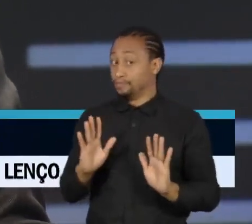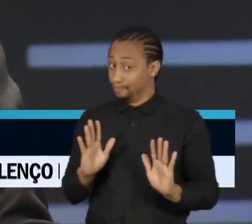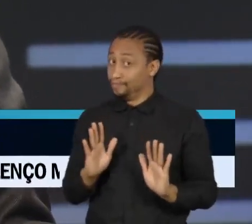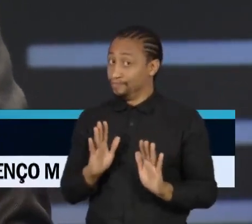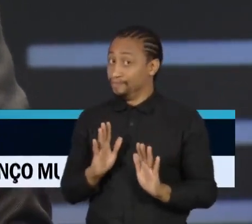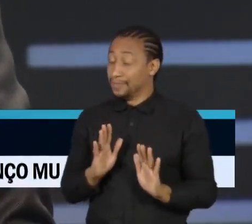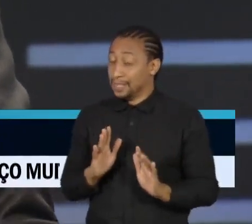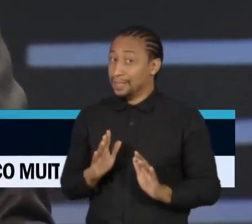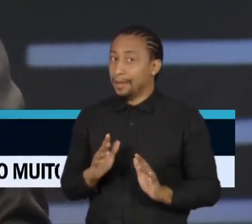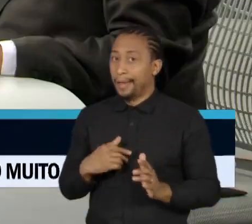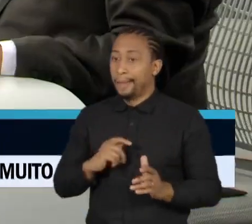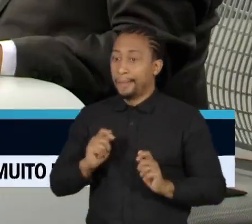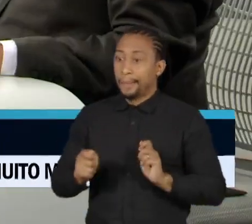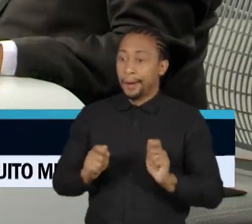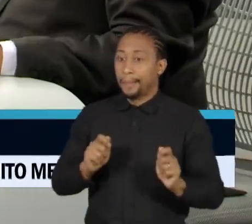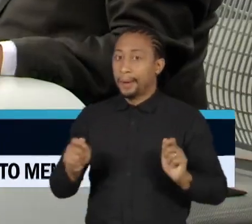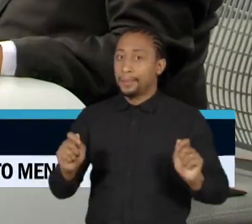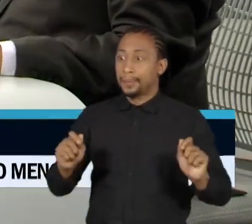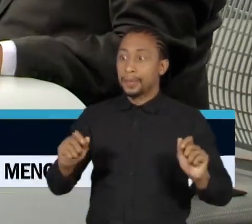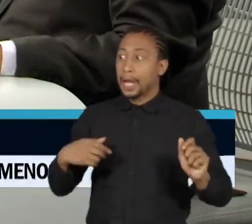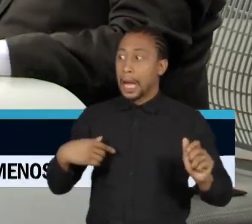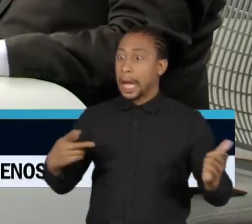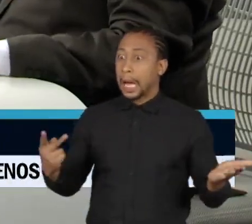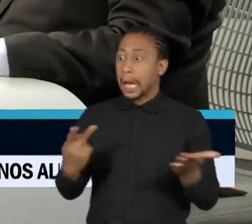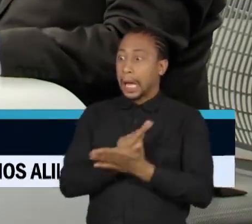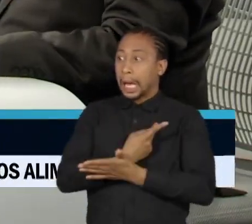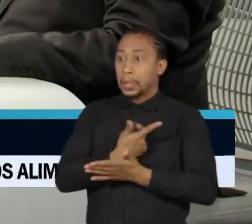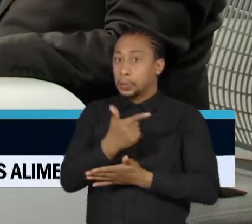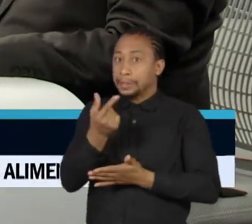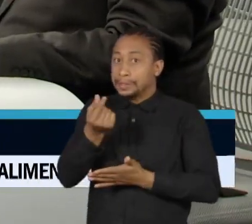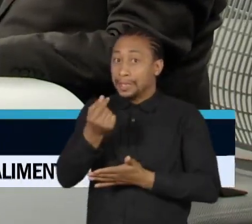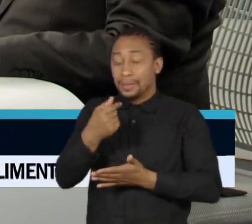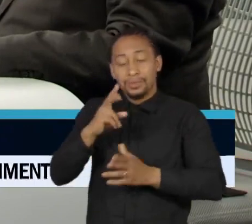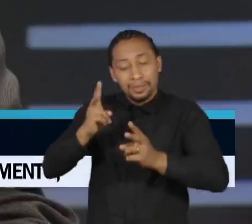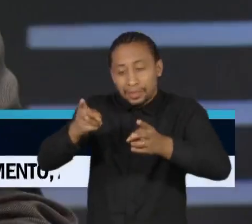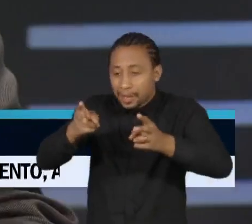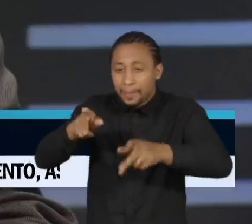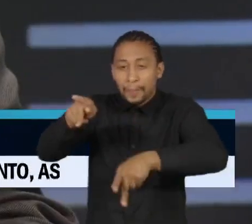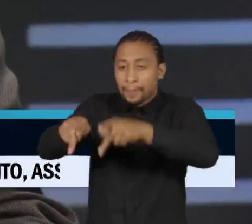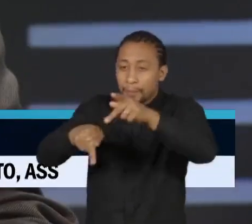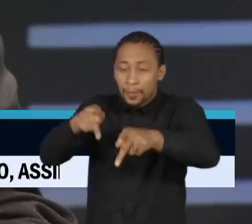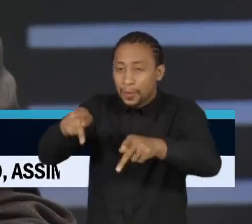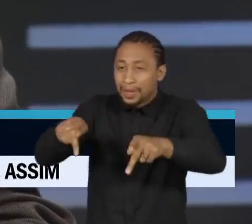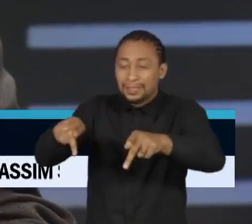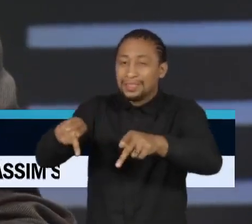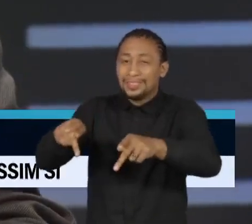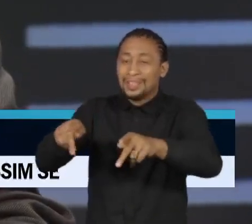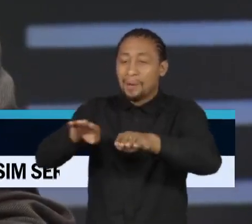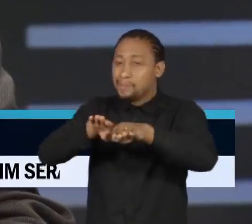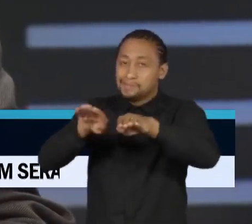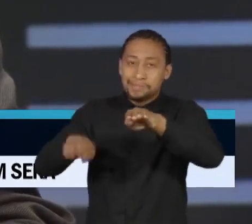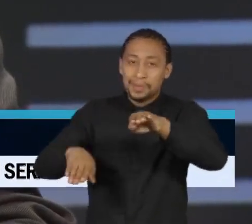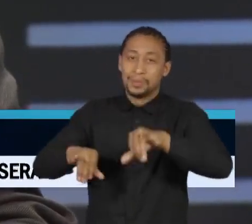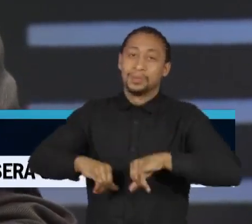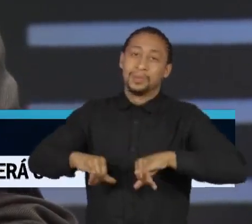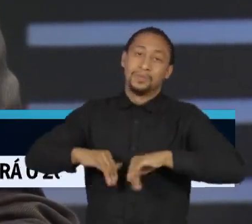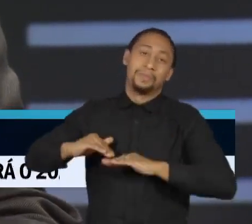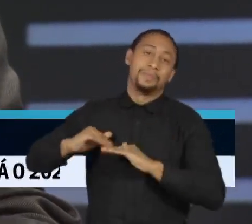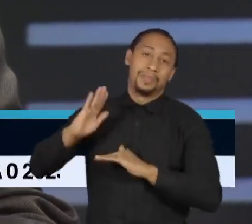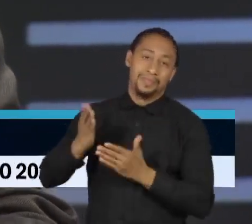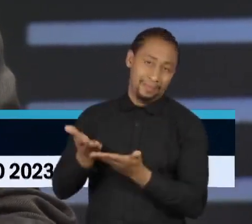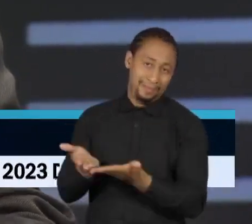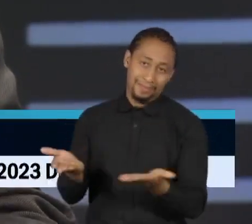estoura do lado mais fraco. Não é só no Brasil, estou sendo injusto. É que como a sociedade brasileira e o Estado